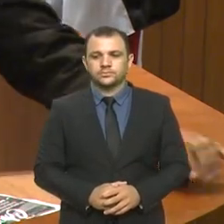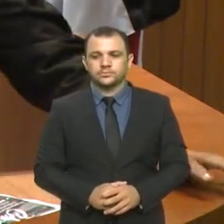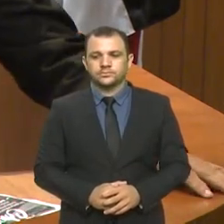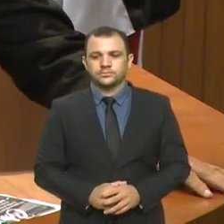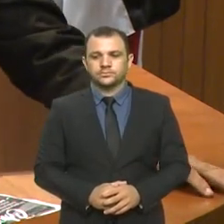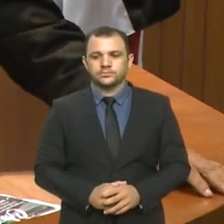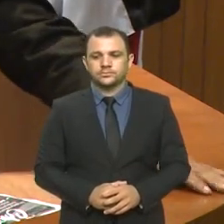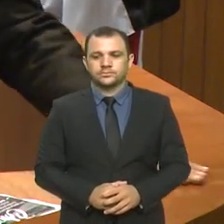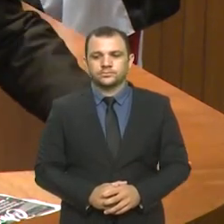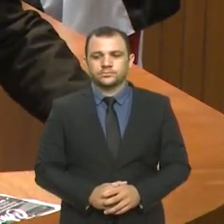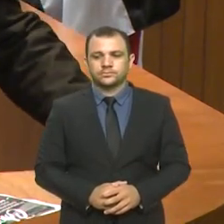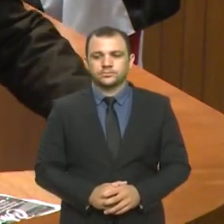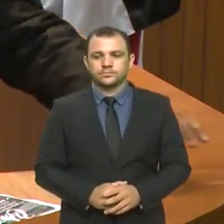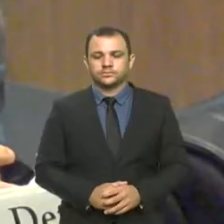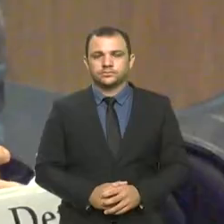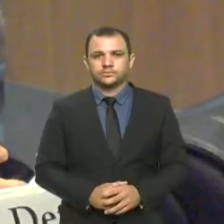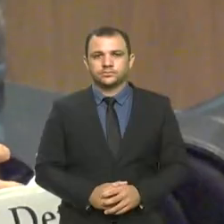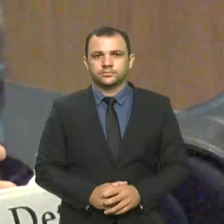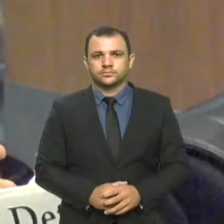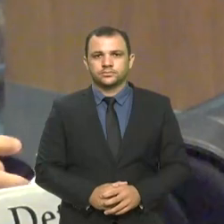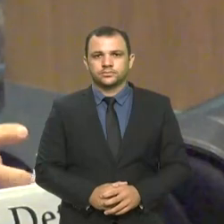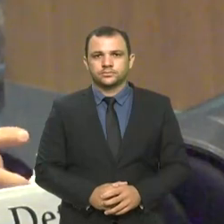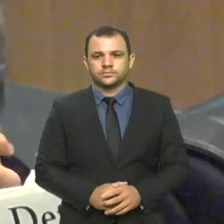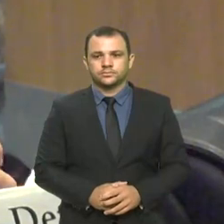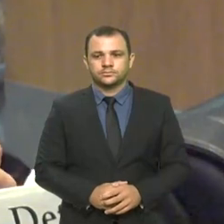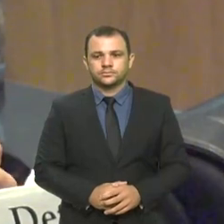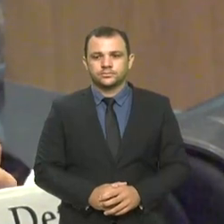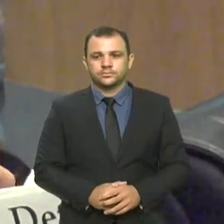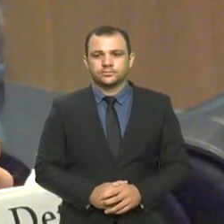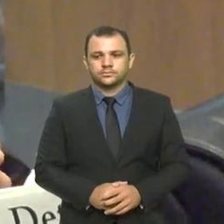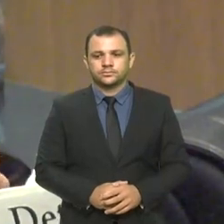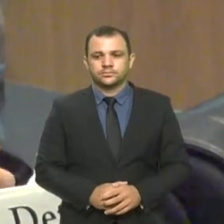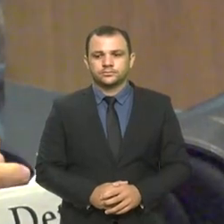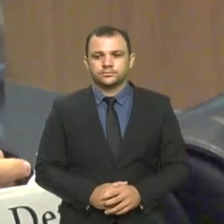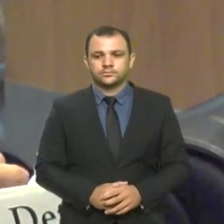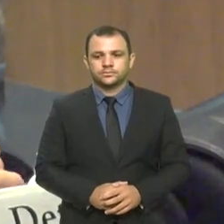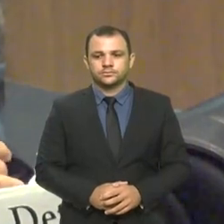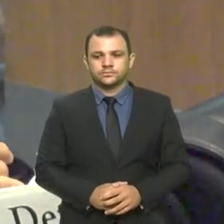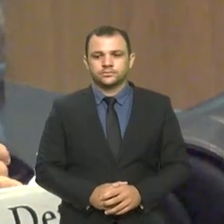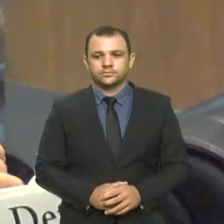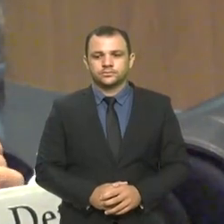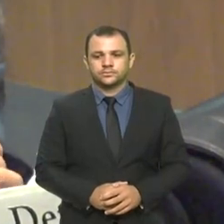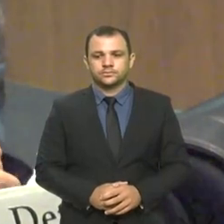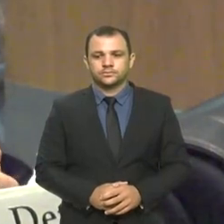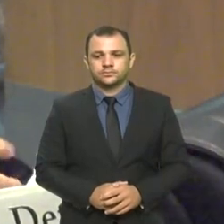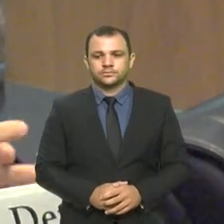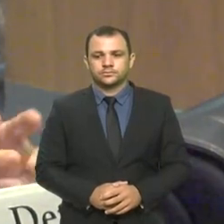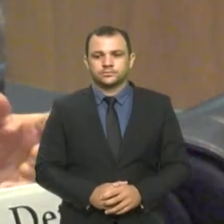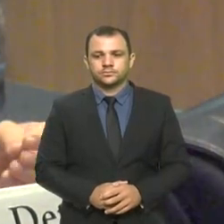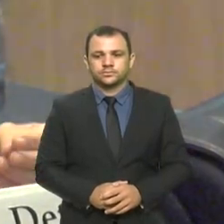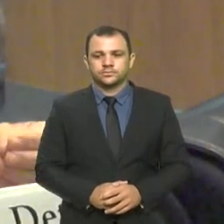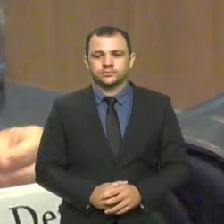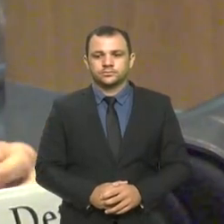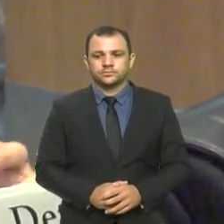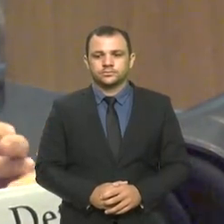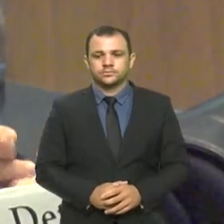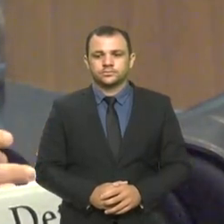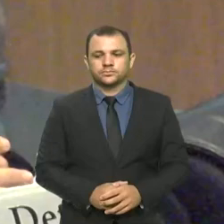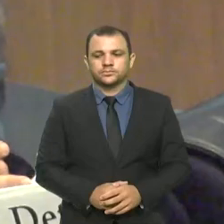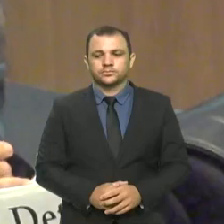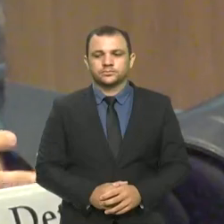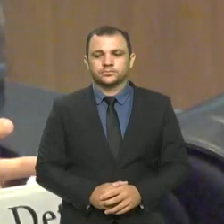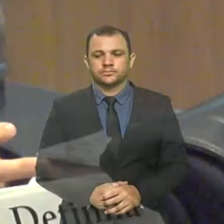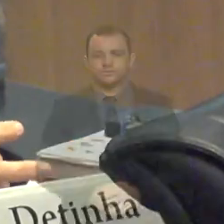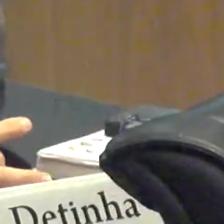que ele encontrou na MOB com relação aos ferryboats. E, na